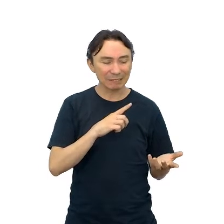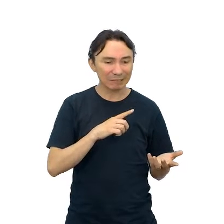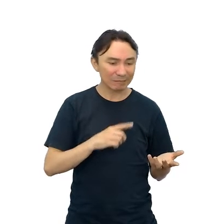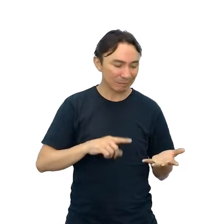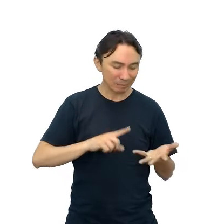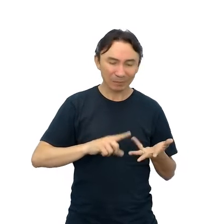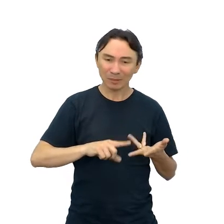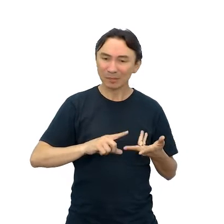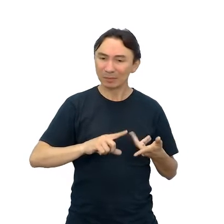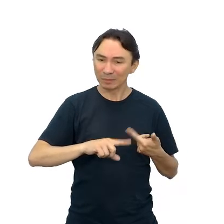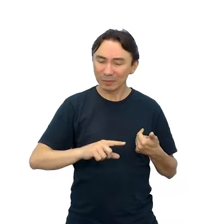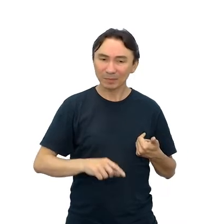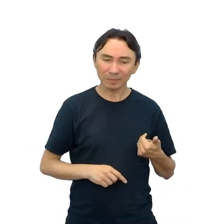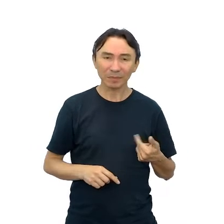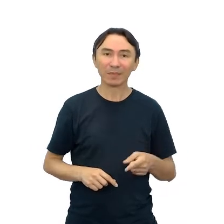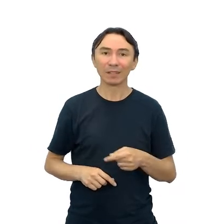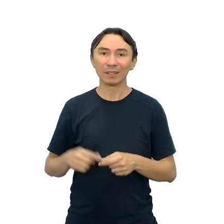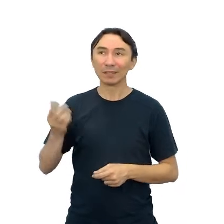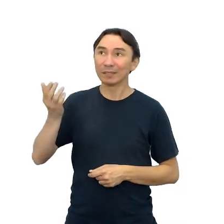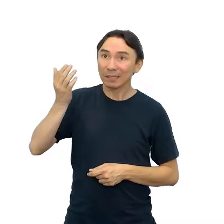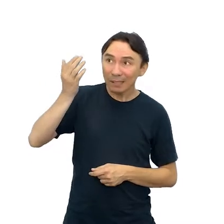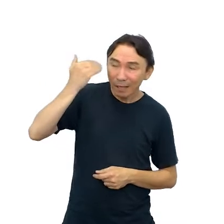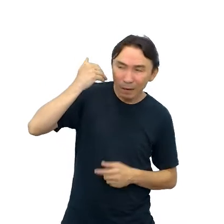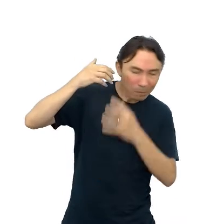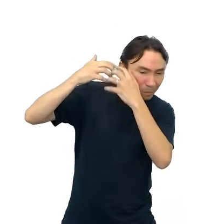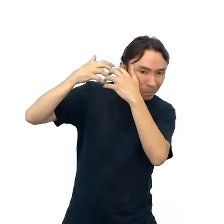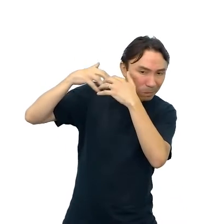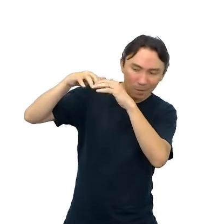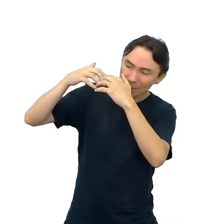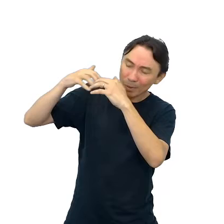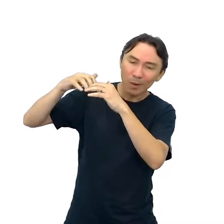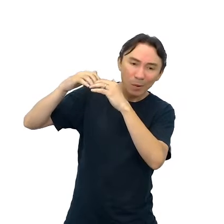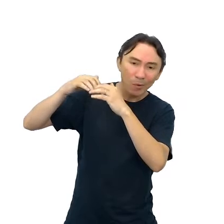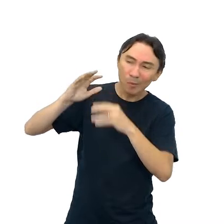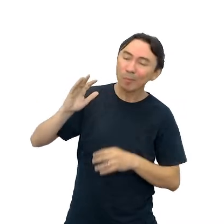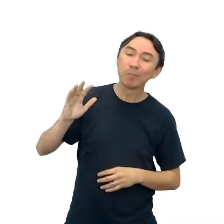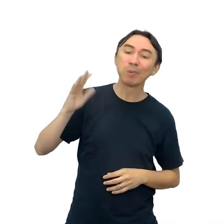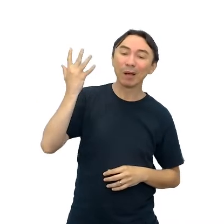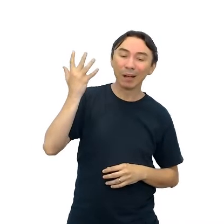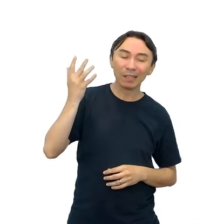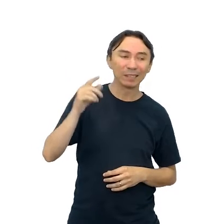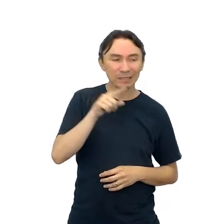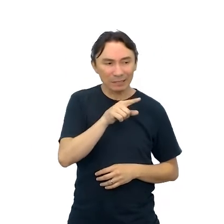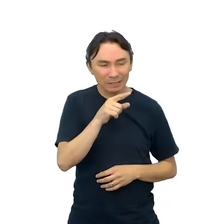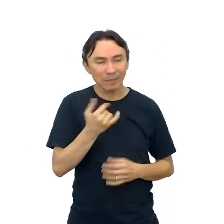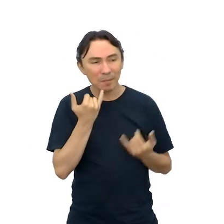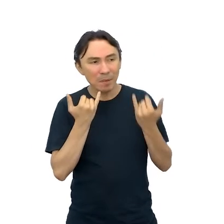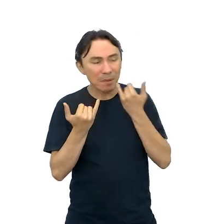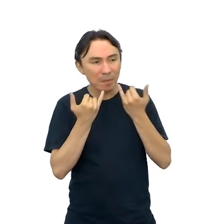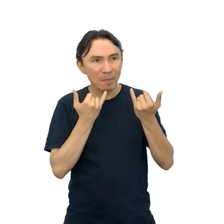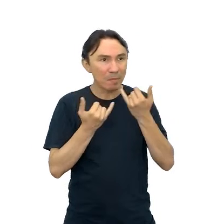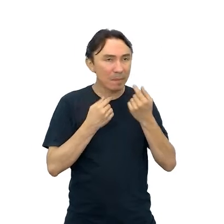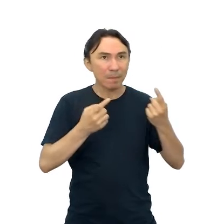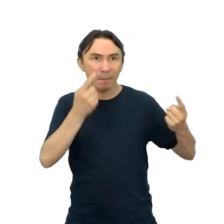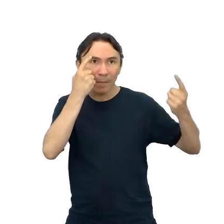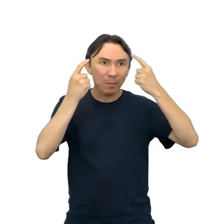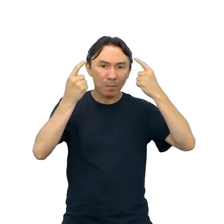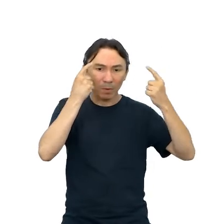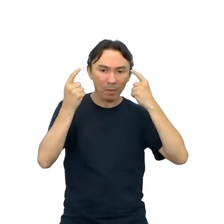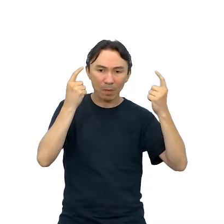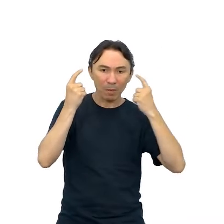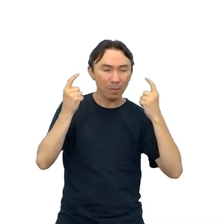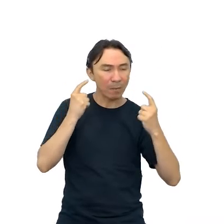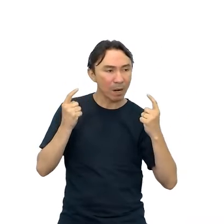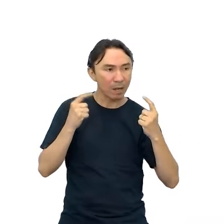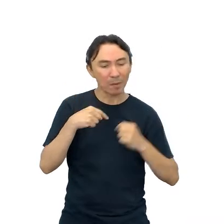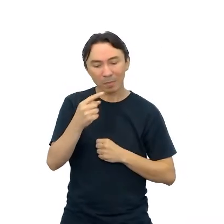acontece dentro do nosso cérebro, né? Para que a gente possa processar essas informações e chegar ao resultado,